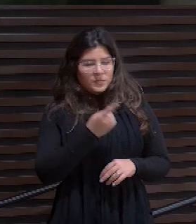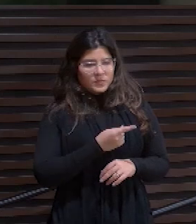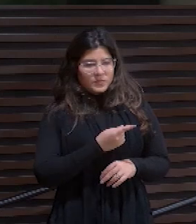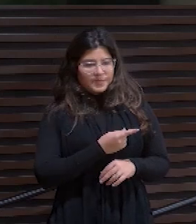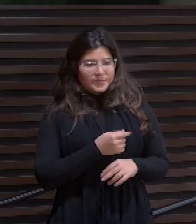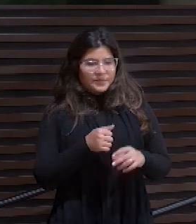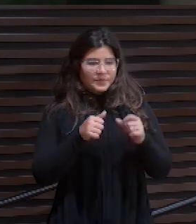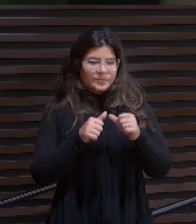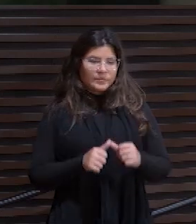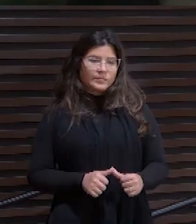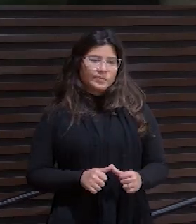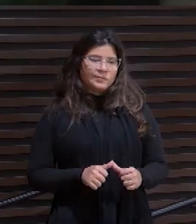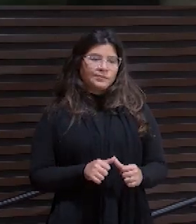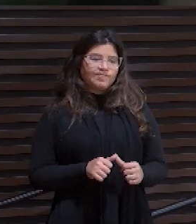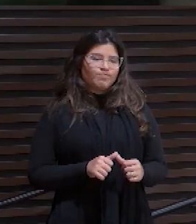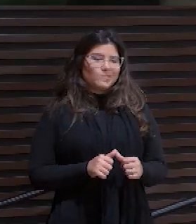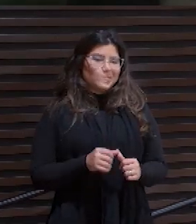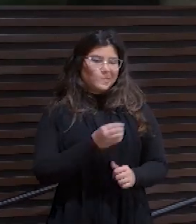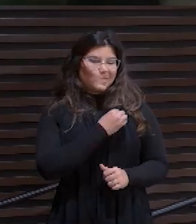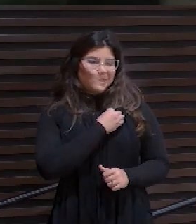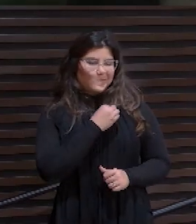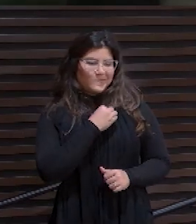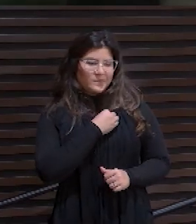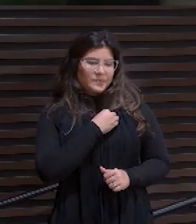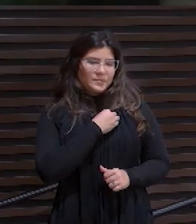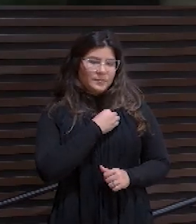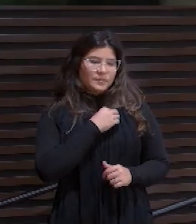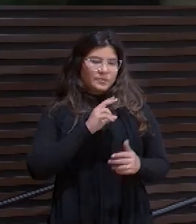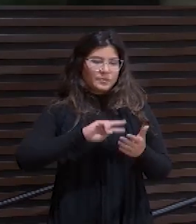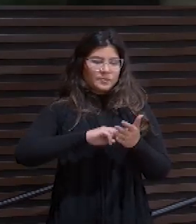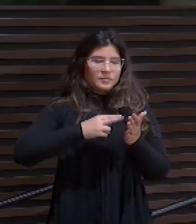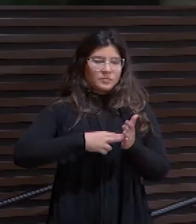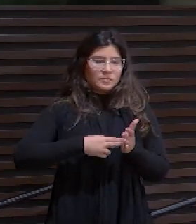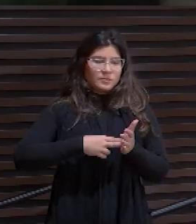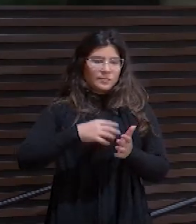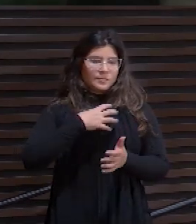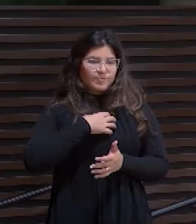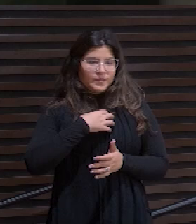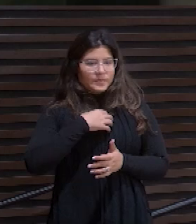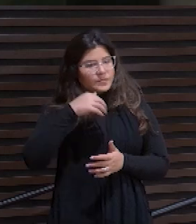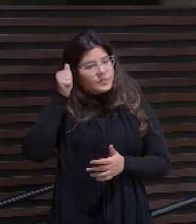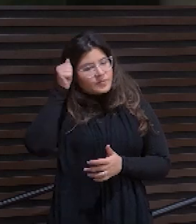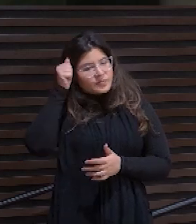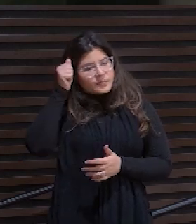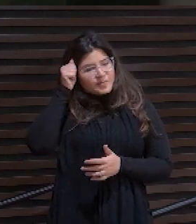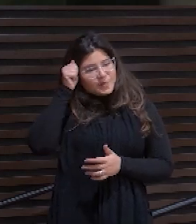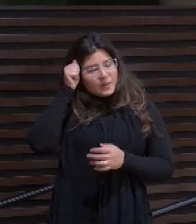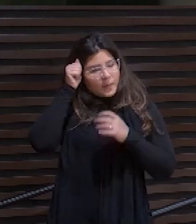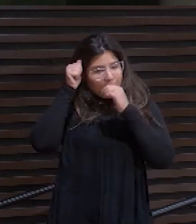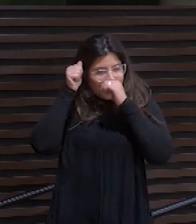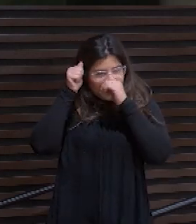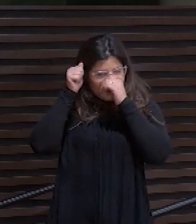que é o rasgo da vida de Adão, o rasgo do pecado, ele pode ser ocultado?